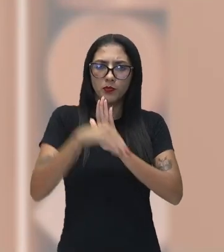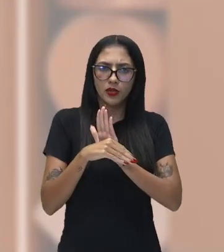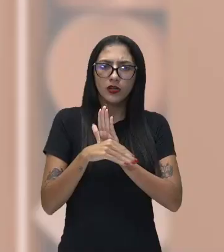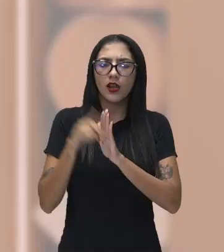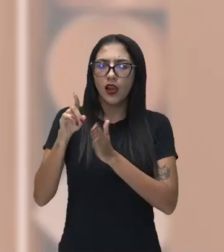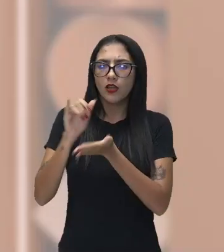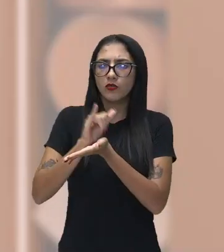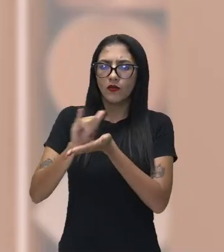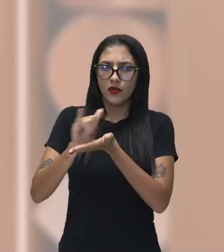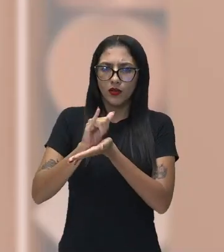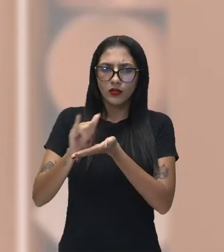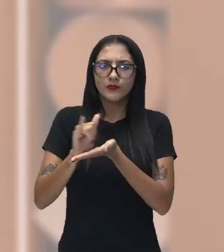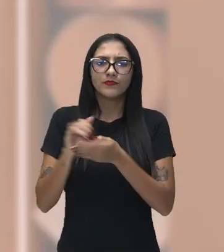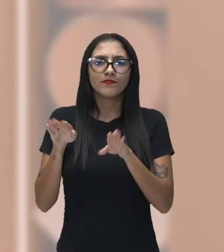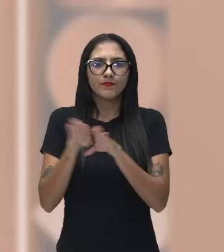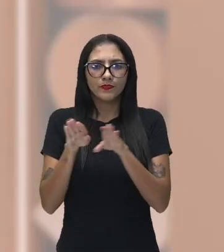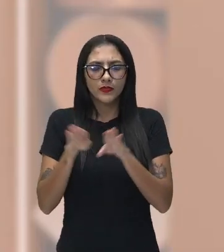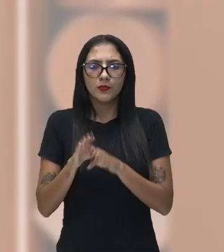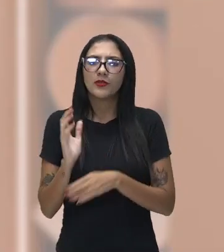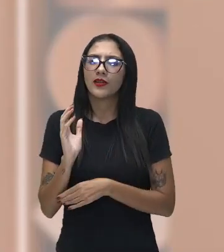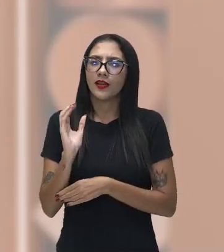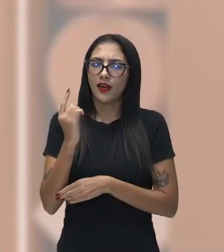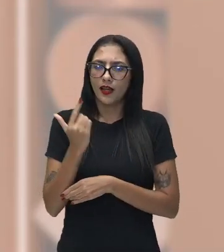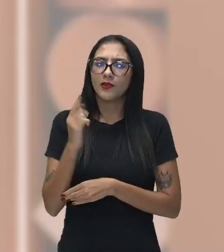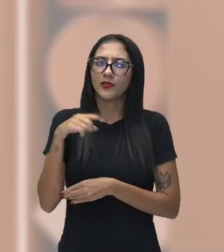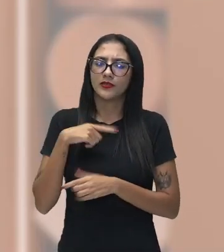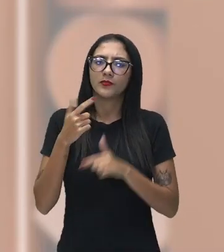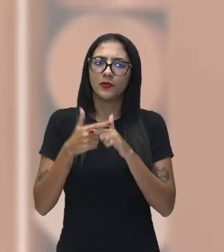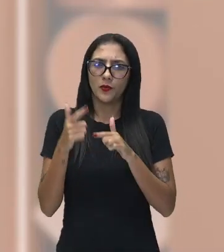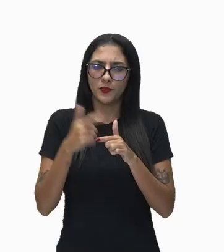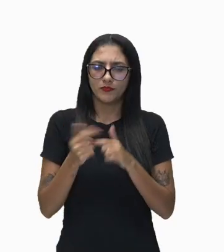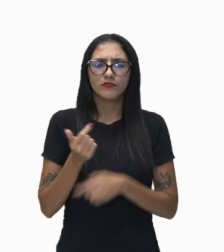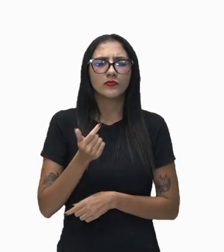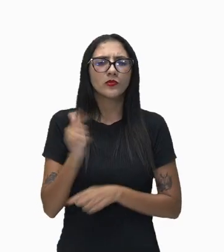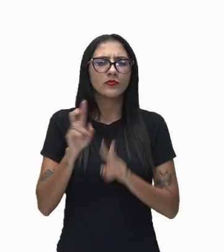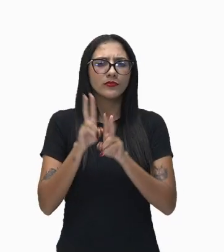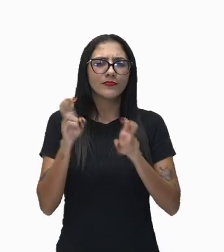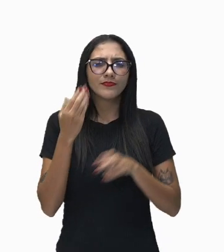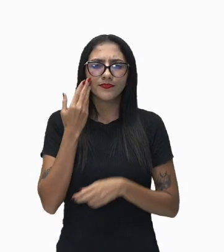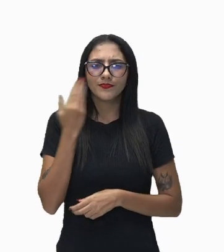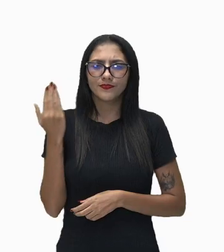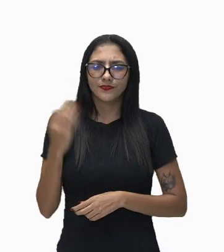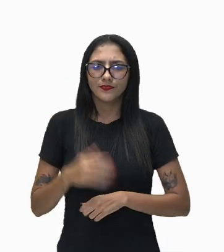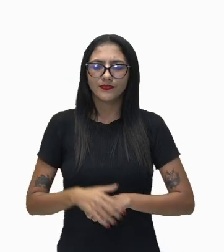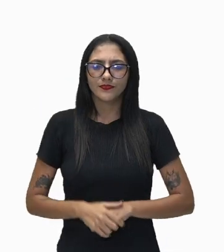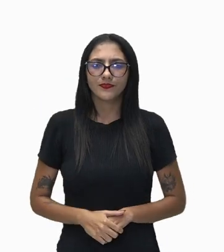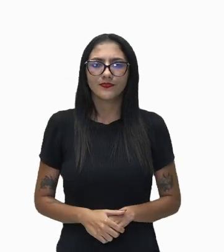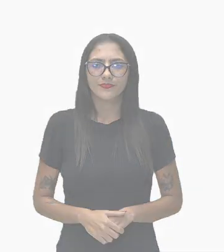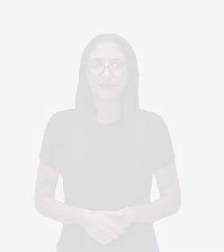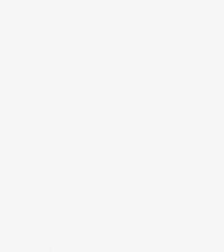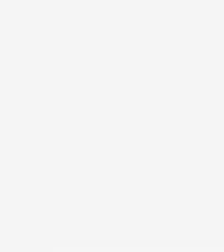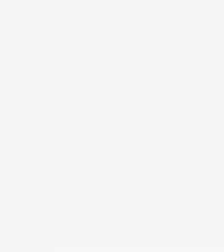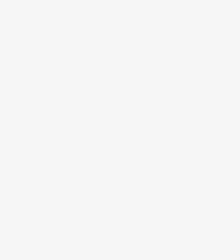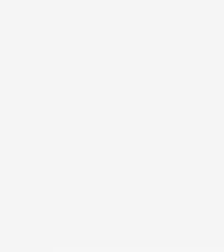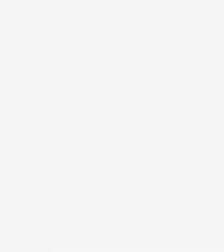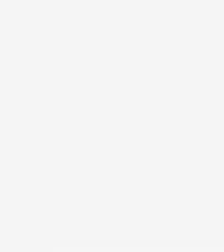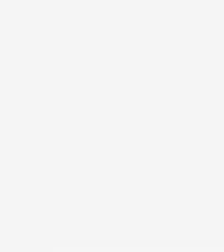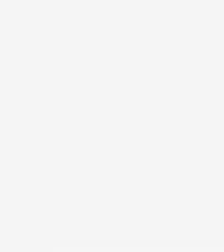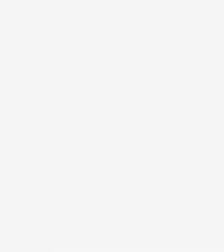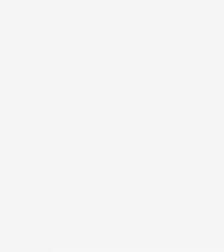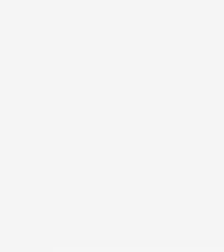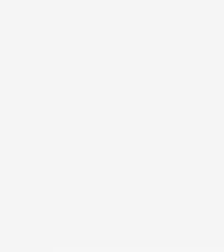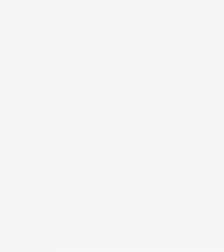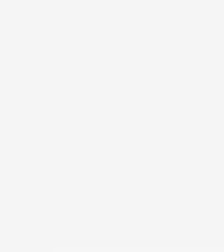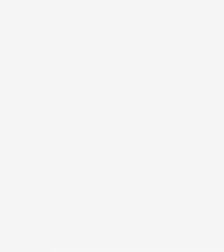e também, claro, à Grande Depressão. Outra questão também que nós vamos ter aí é a questão da política